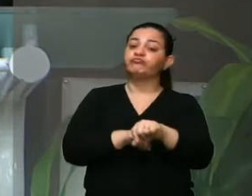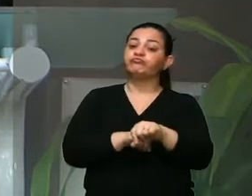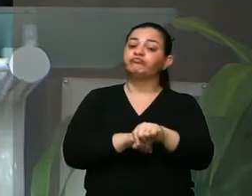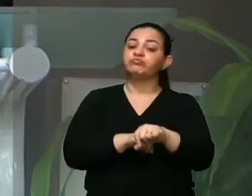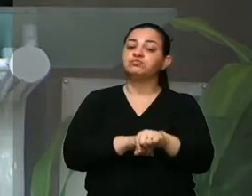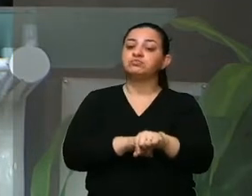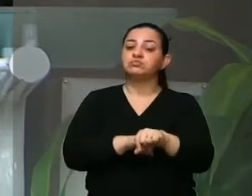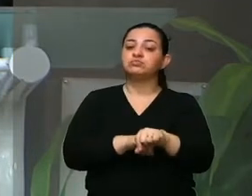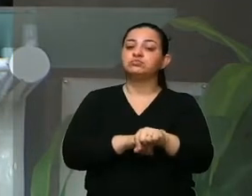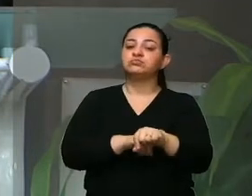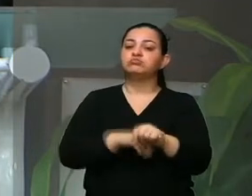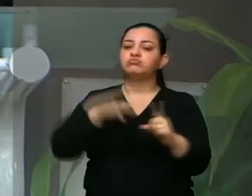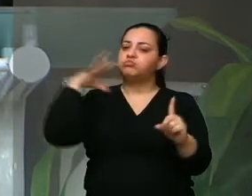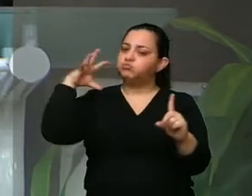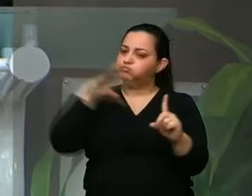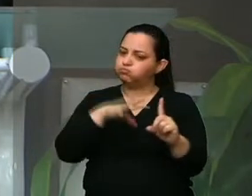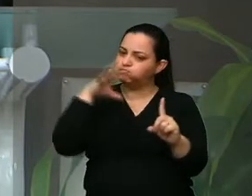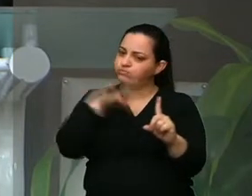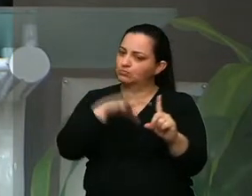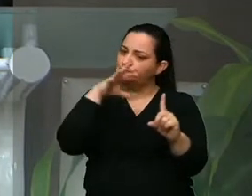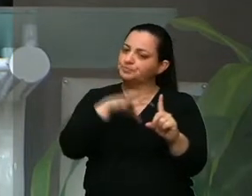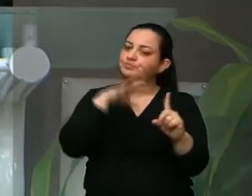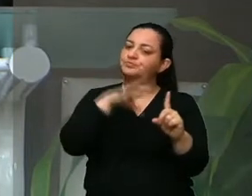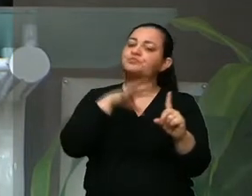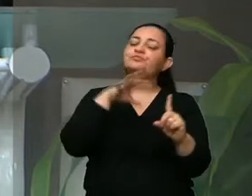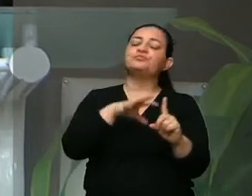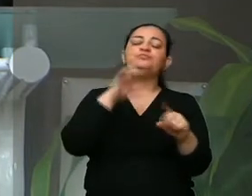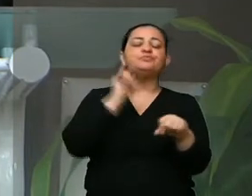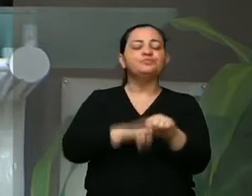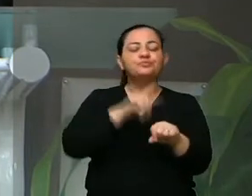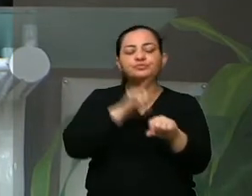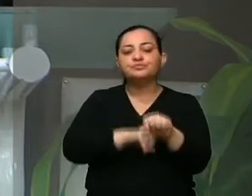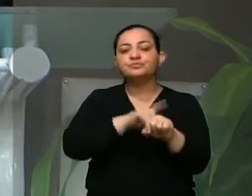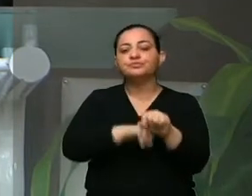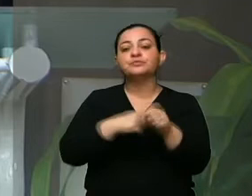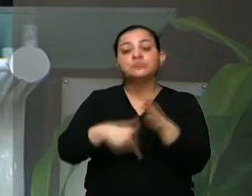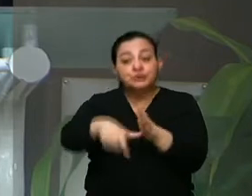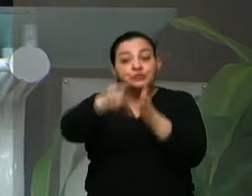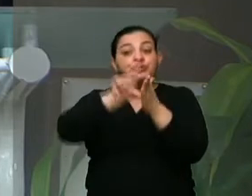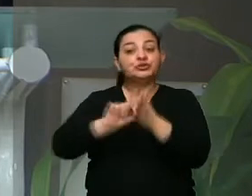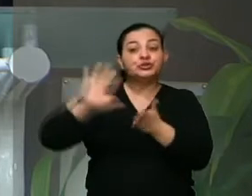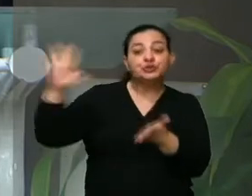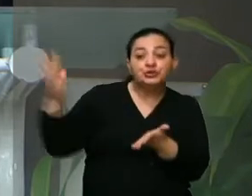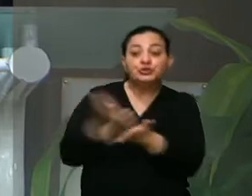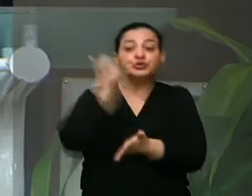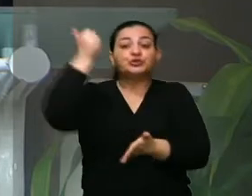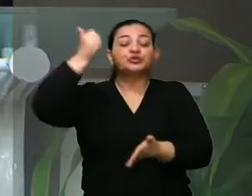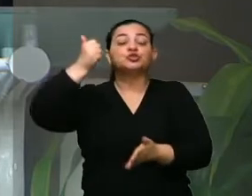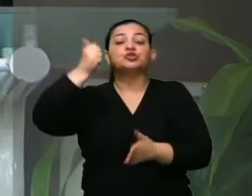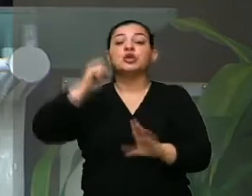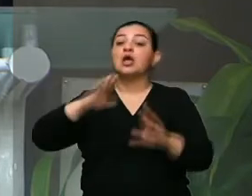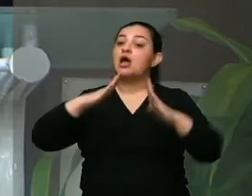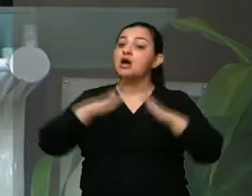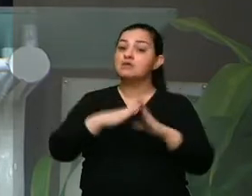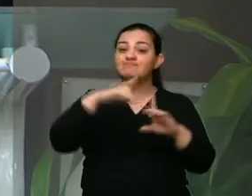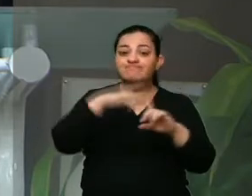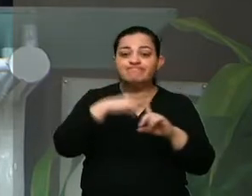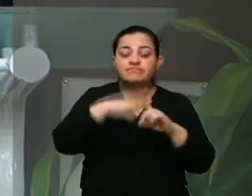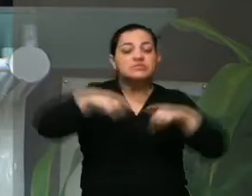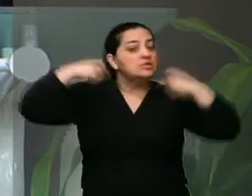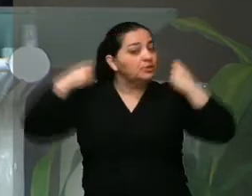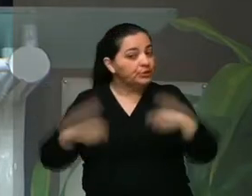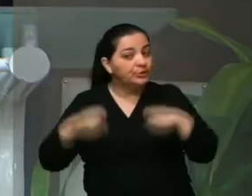da pressão e aquele momento que antecede o arrebatamento a igreja vai